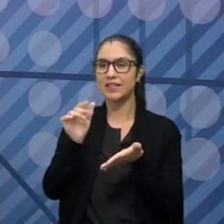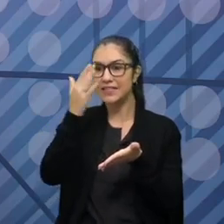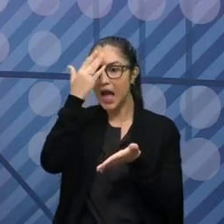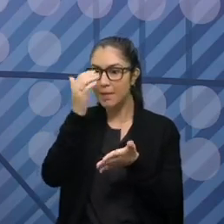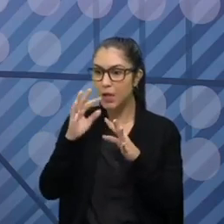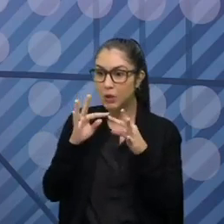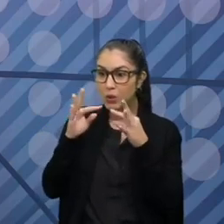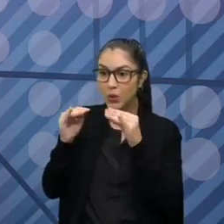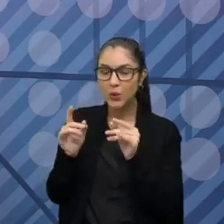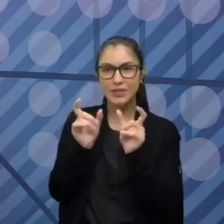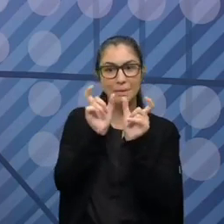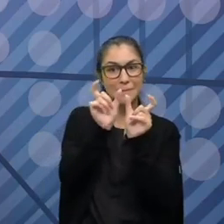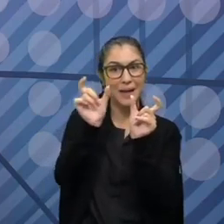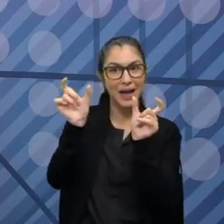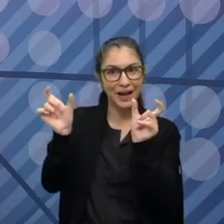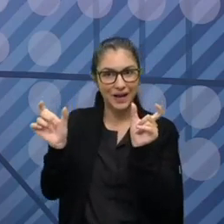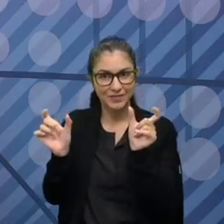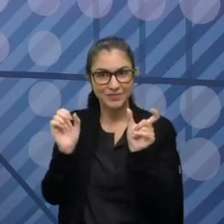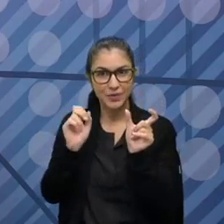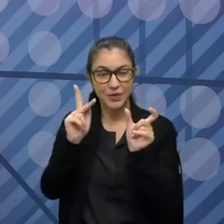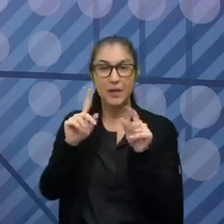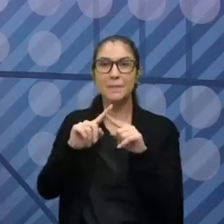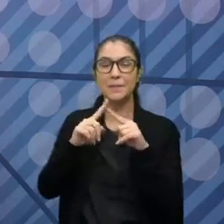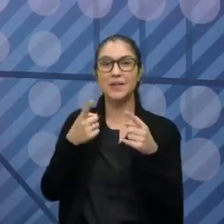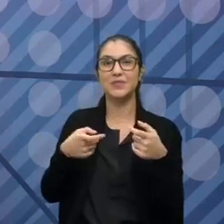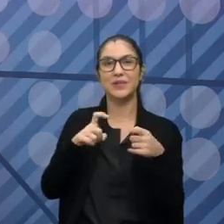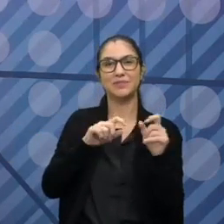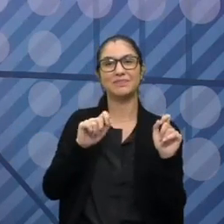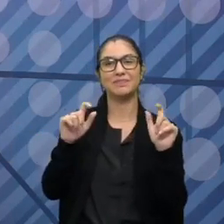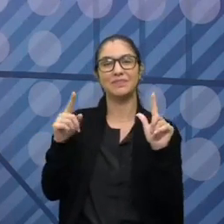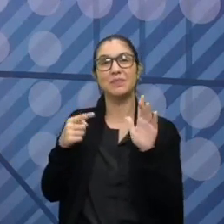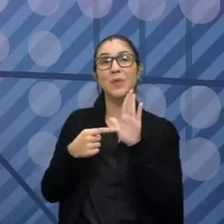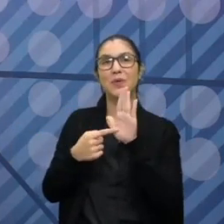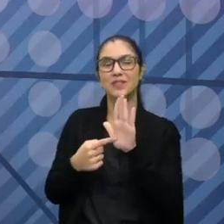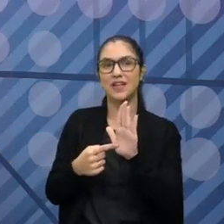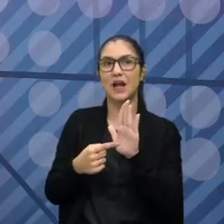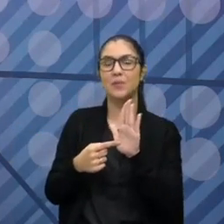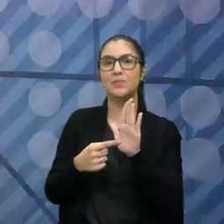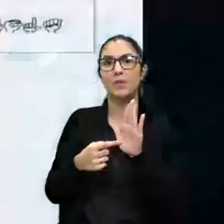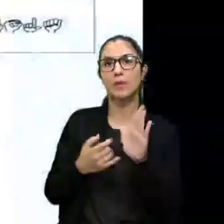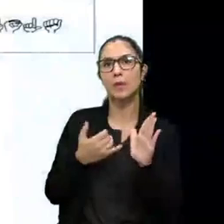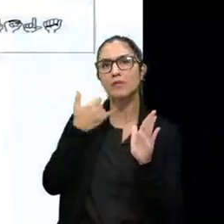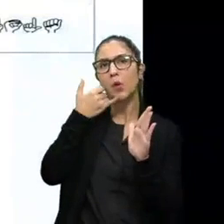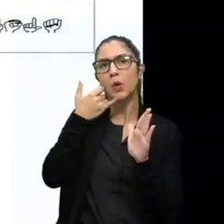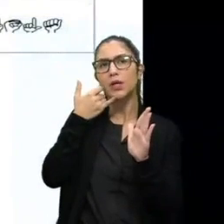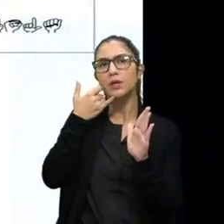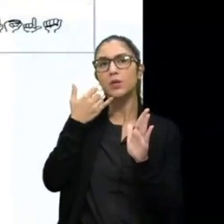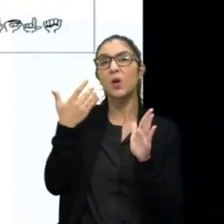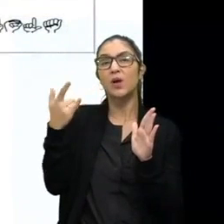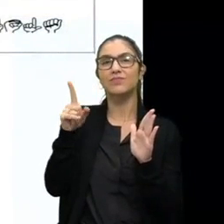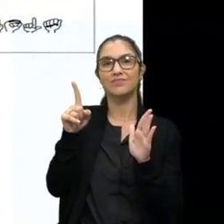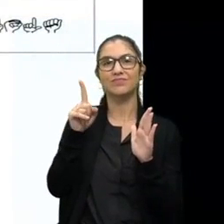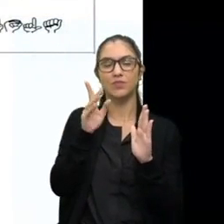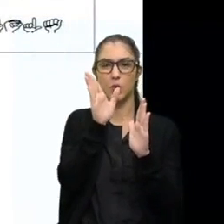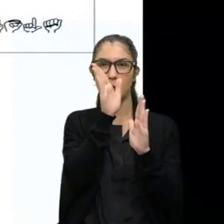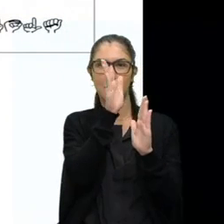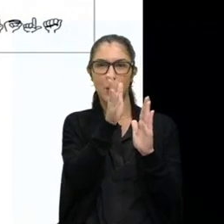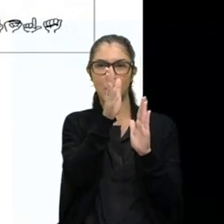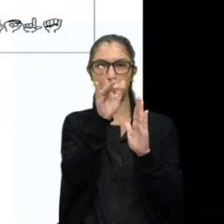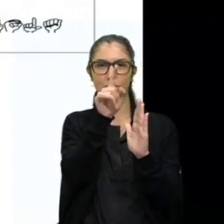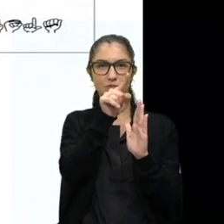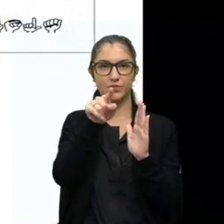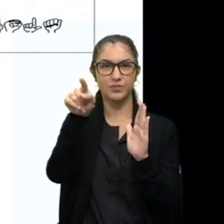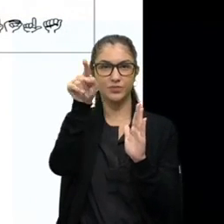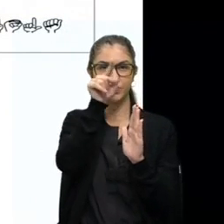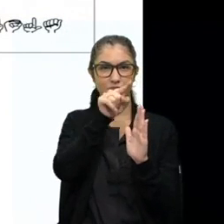reconhecer todas as outras palavrinhas, tá? Mas nós voltamos na imagem e vou mostrar para você a questão do telefone. Olha lá, o telefone está bem no meio.